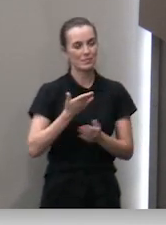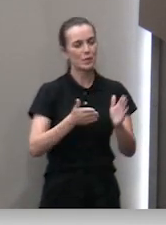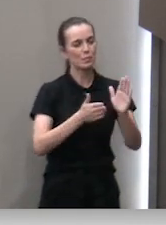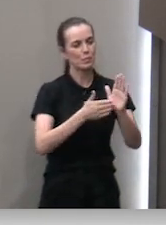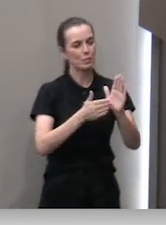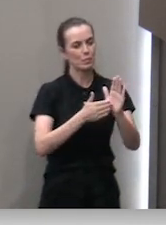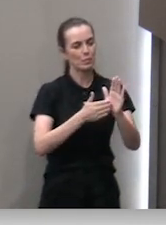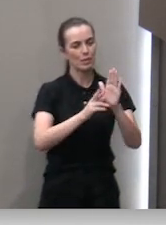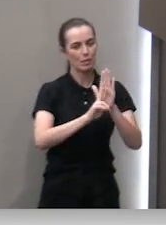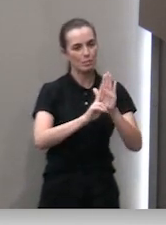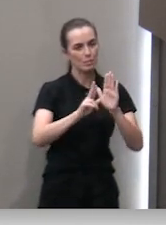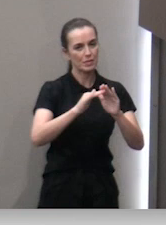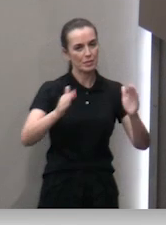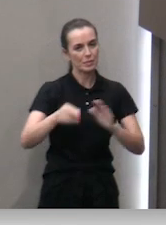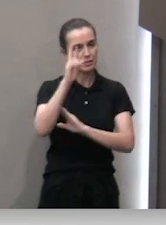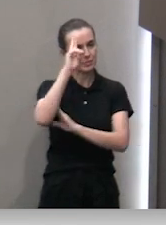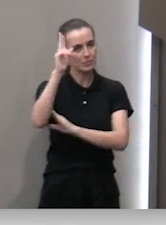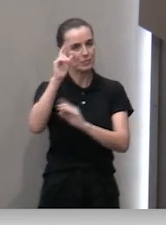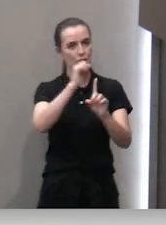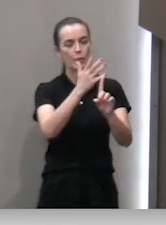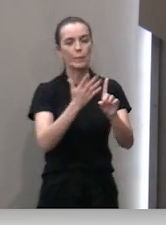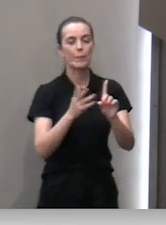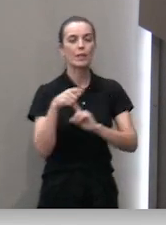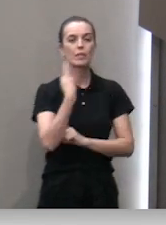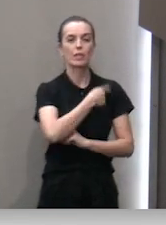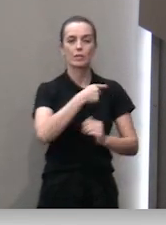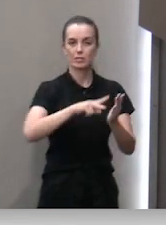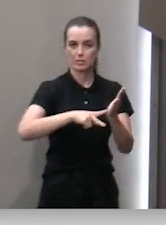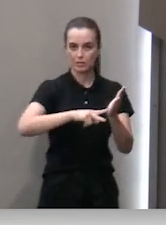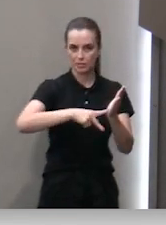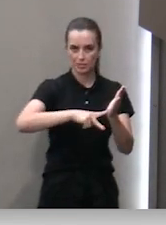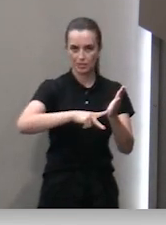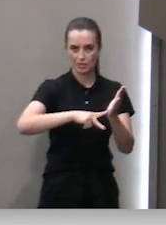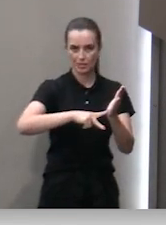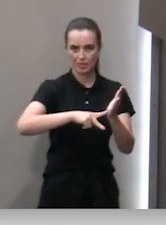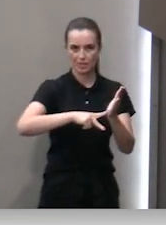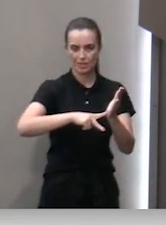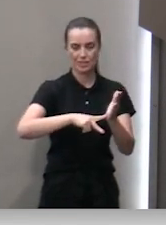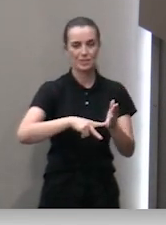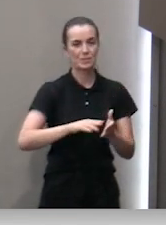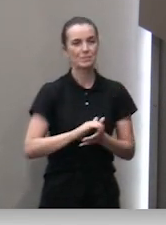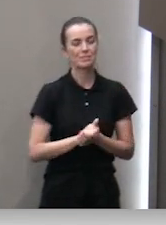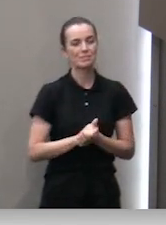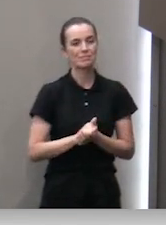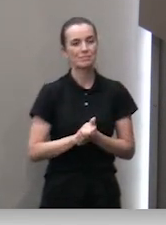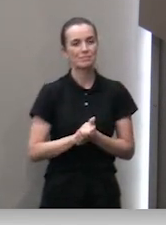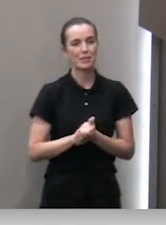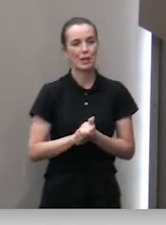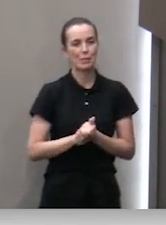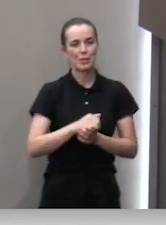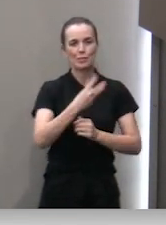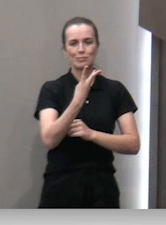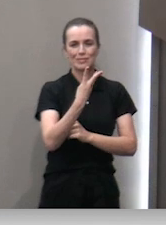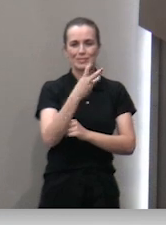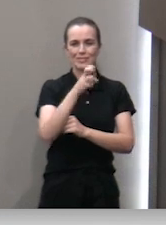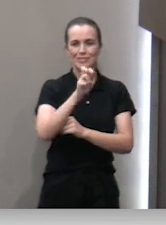mesa diretora, esta homenagem ao nosso sindicato, o nosso Simpasso, pela passagem de seus 35 anos.